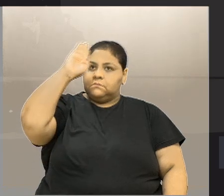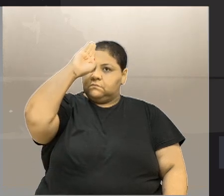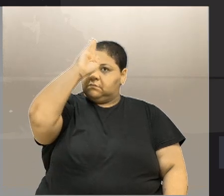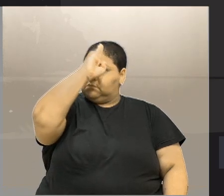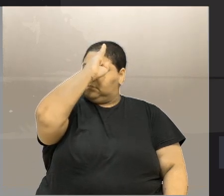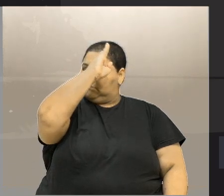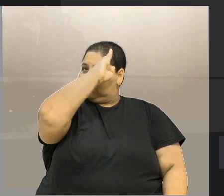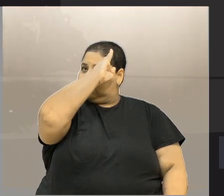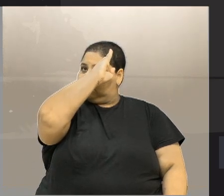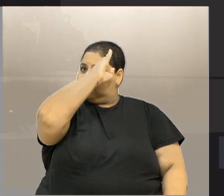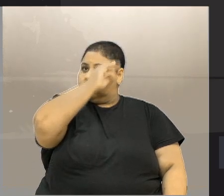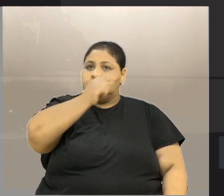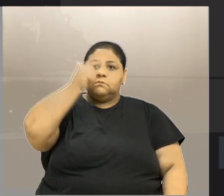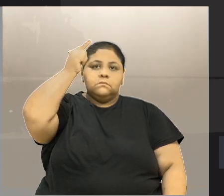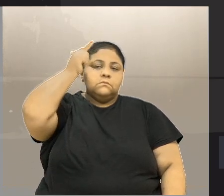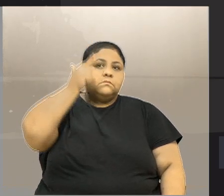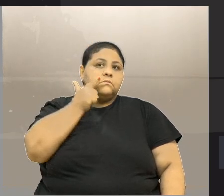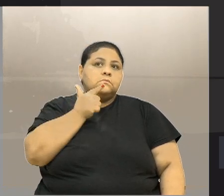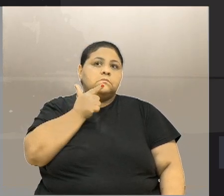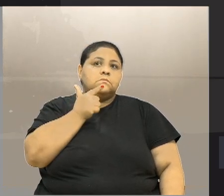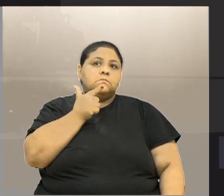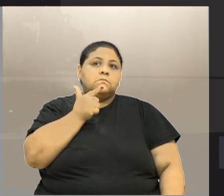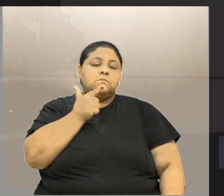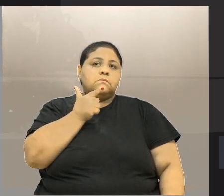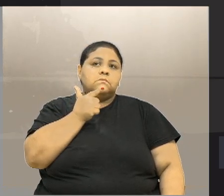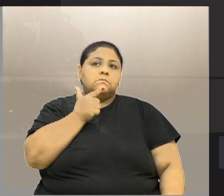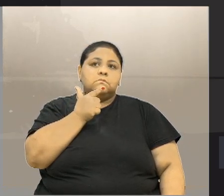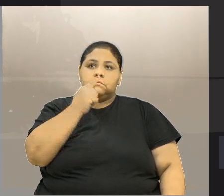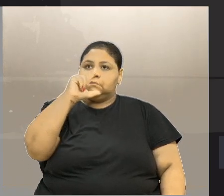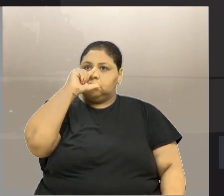Bressan, vereador Lucas e vereador Sandro Fantinel.